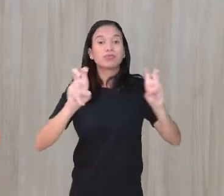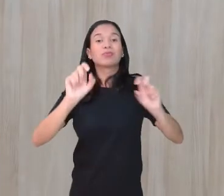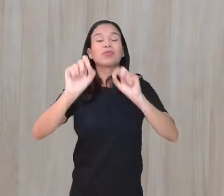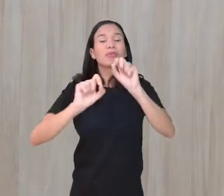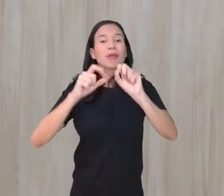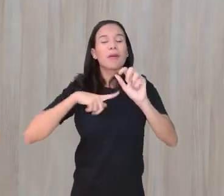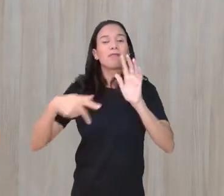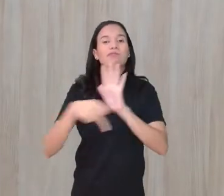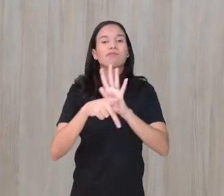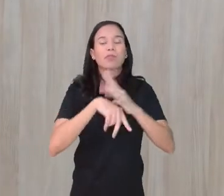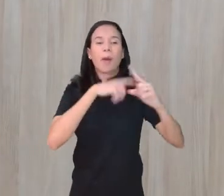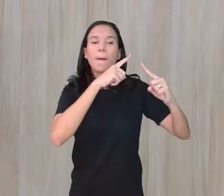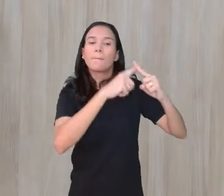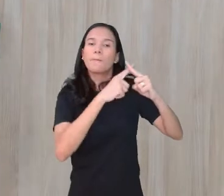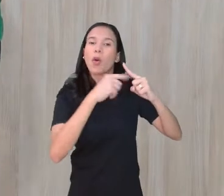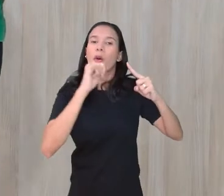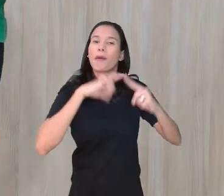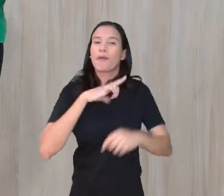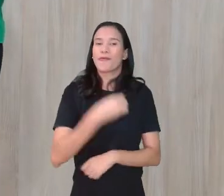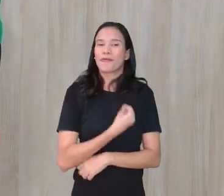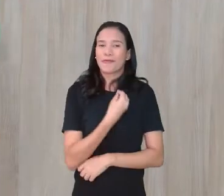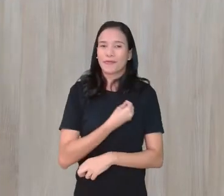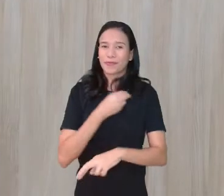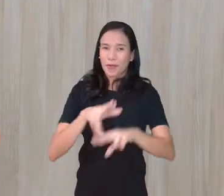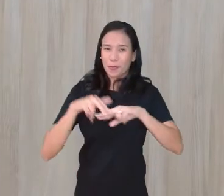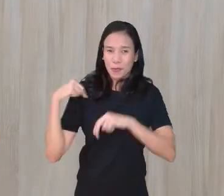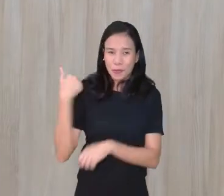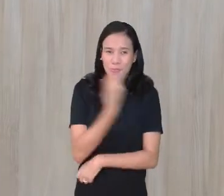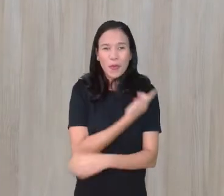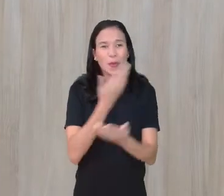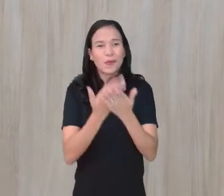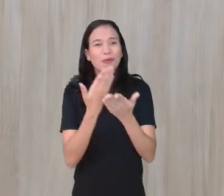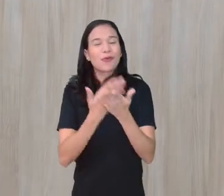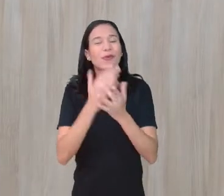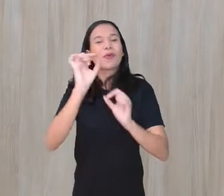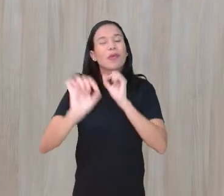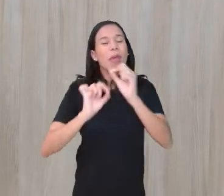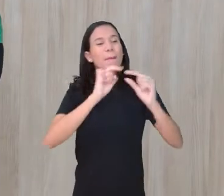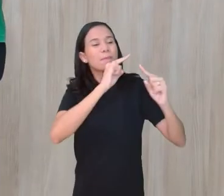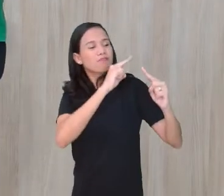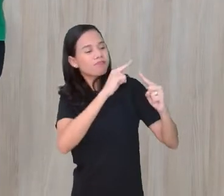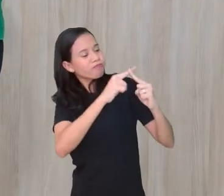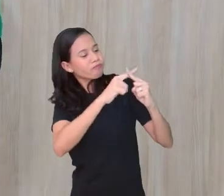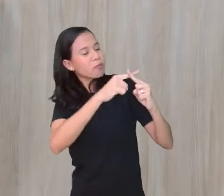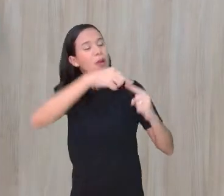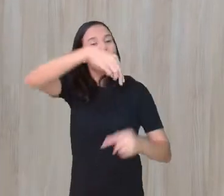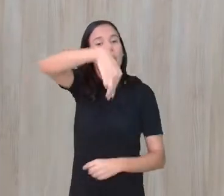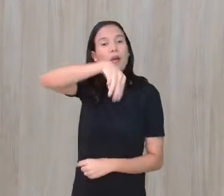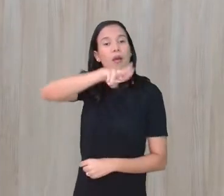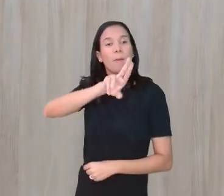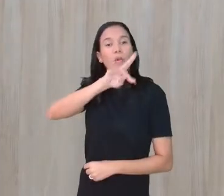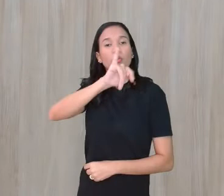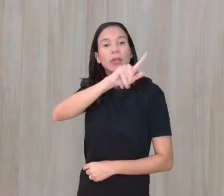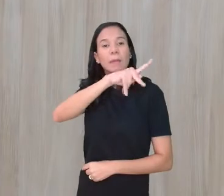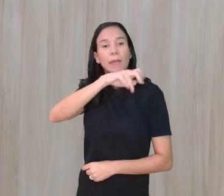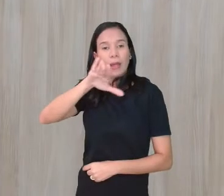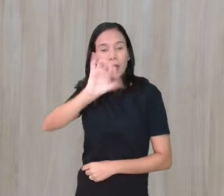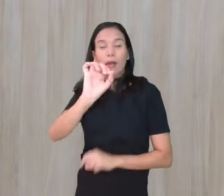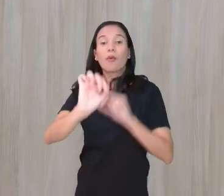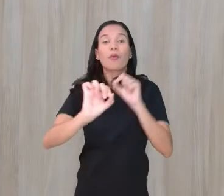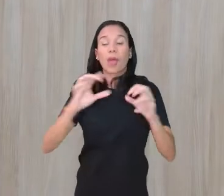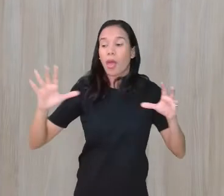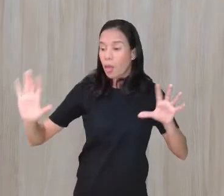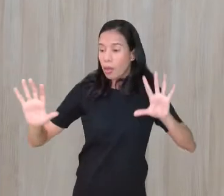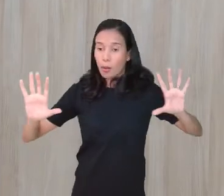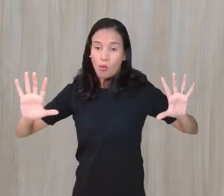de multiplicação. A gente viu aí que as multiplicações, elas são a soma de